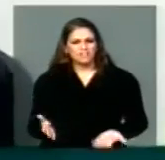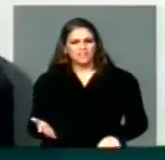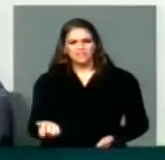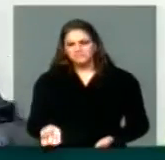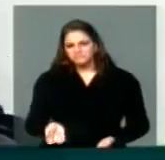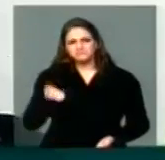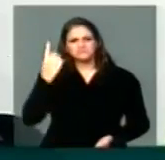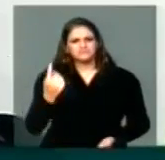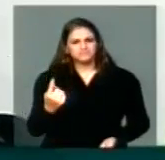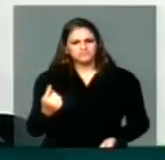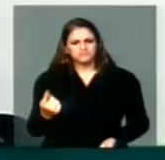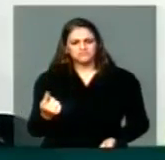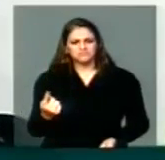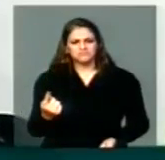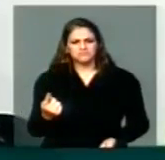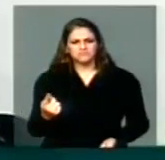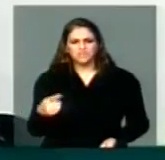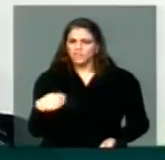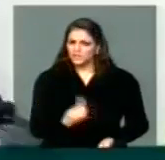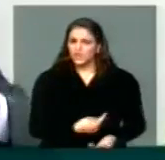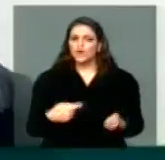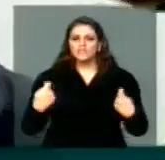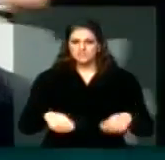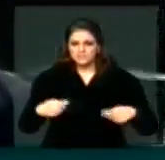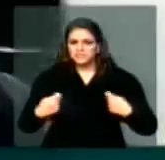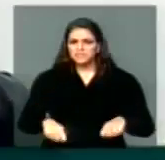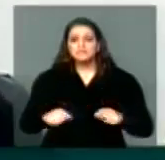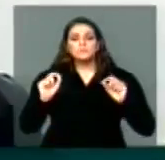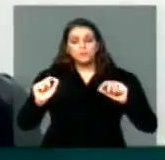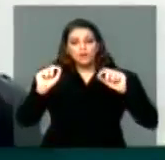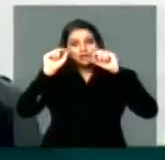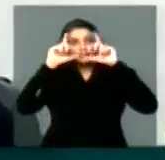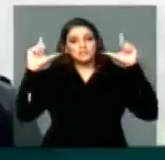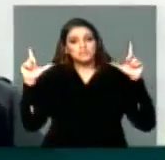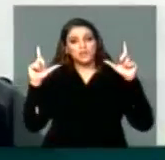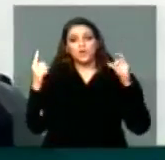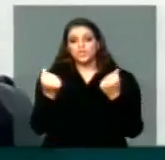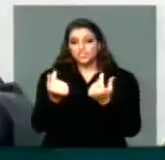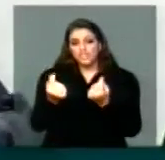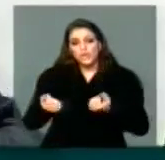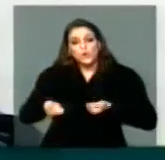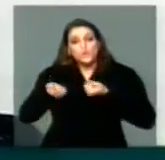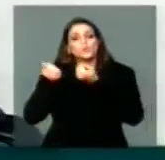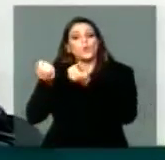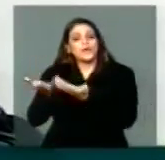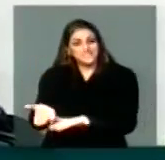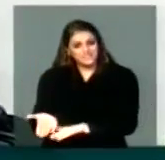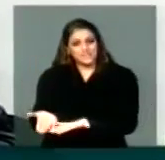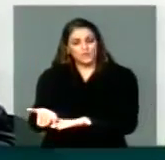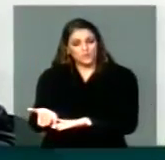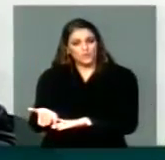da discussão política que nós temos que fazer, que a criminalização da doação oficial legal.